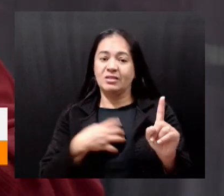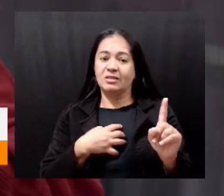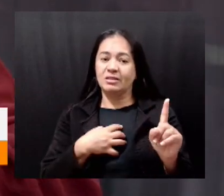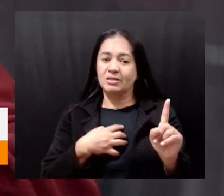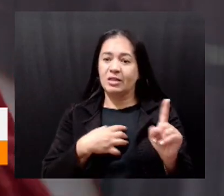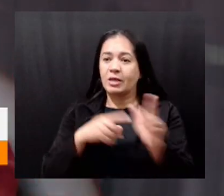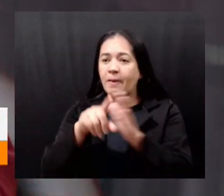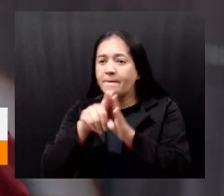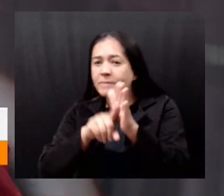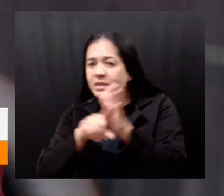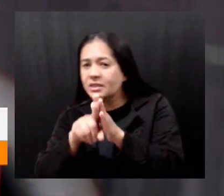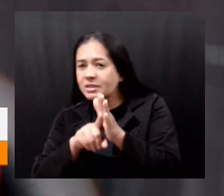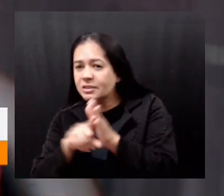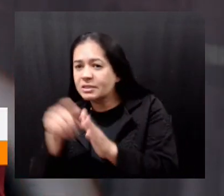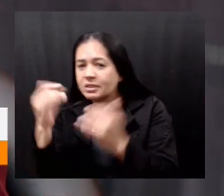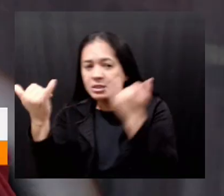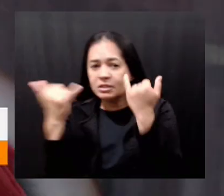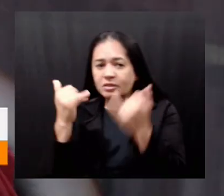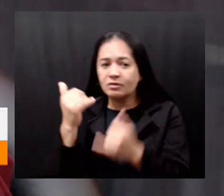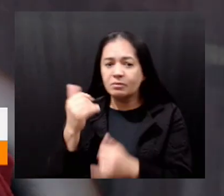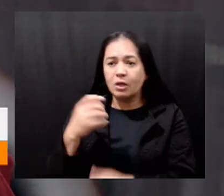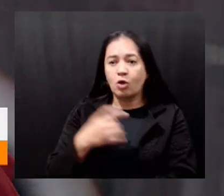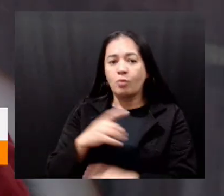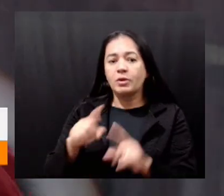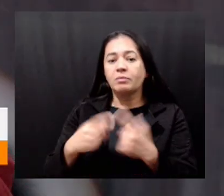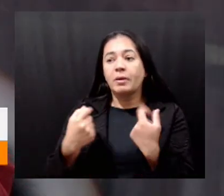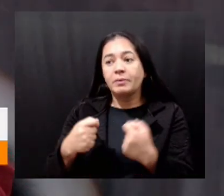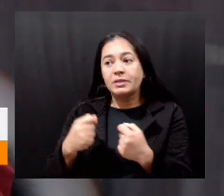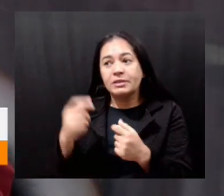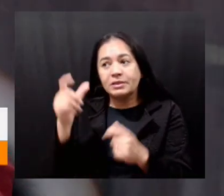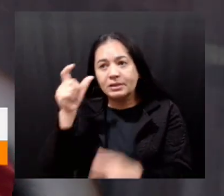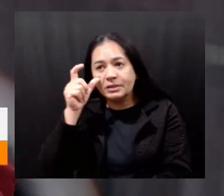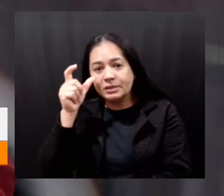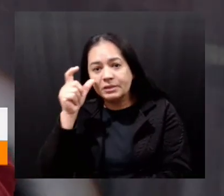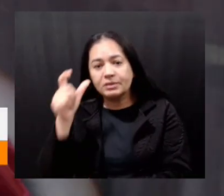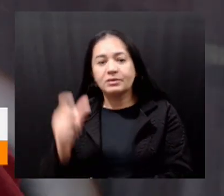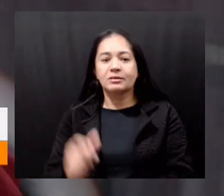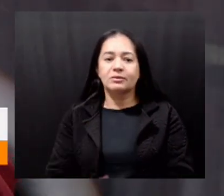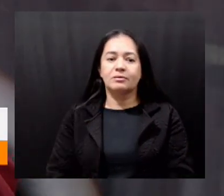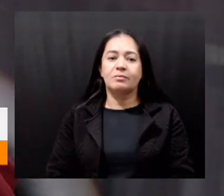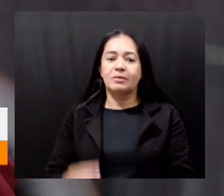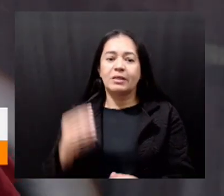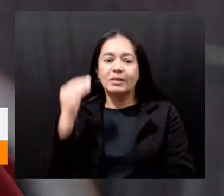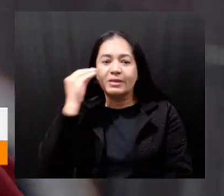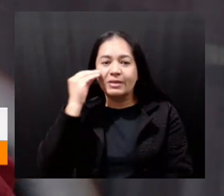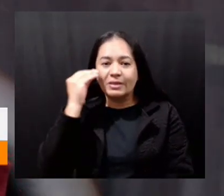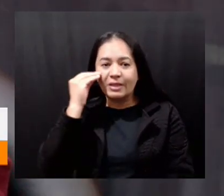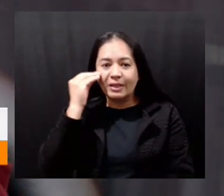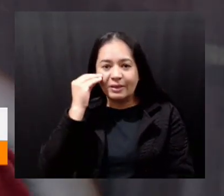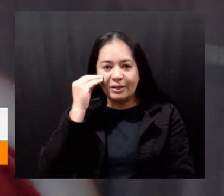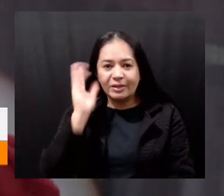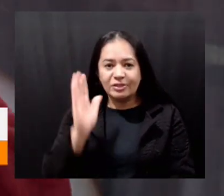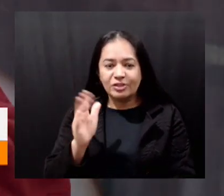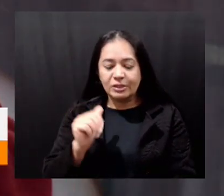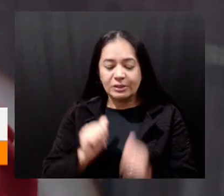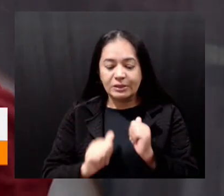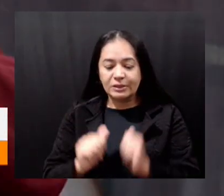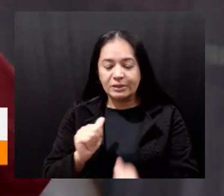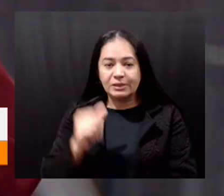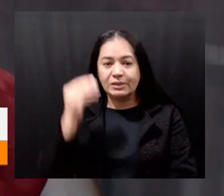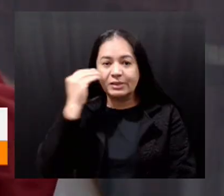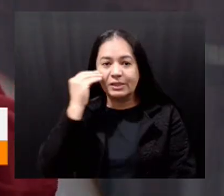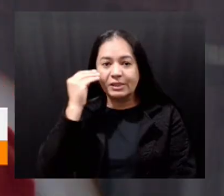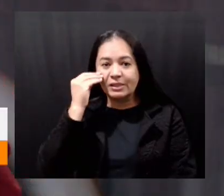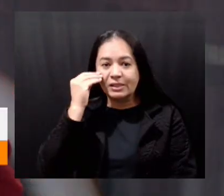inseguro, ainda incomodado, porque precisa, como forma de já tentar, já num processo de ansiedade, né, Karina, de já tentar